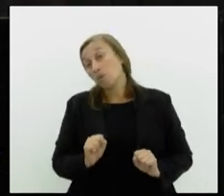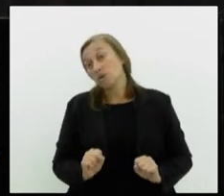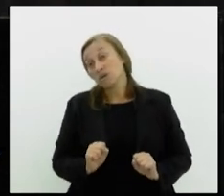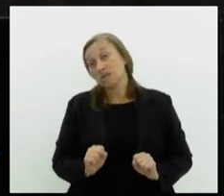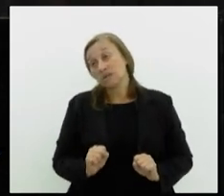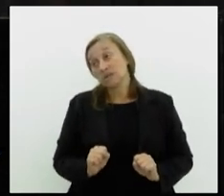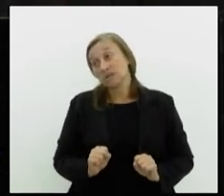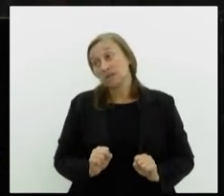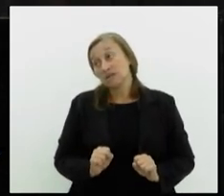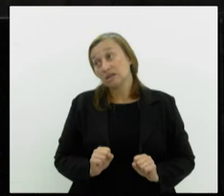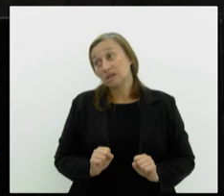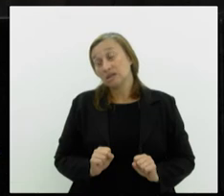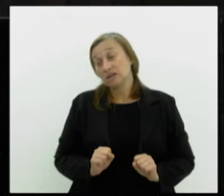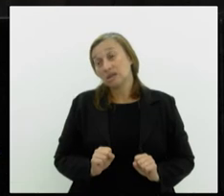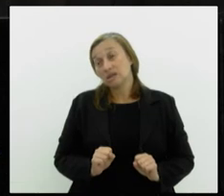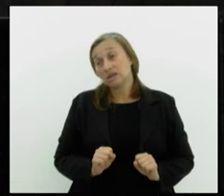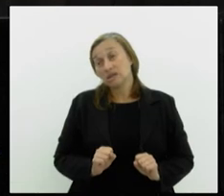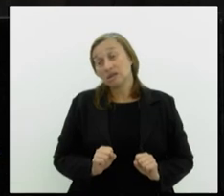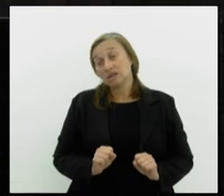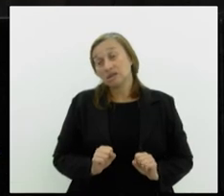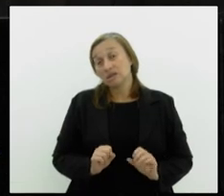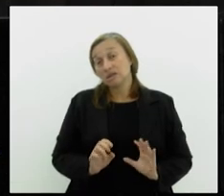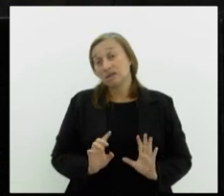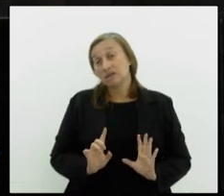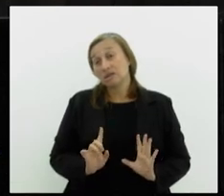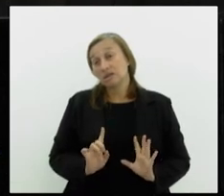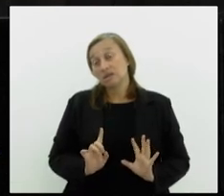claro, sem nenhuma intenção,